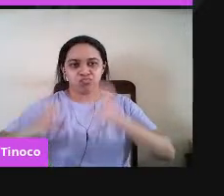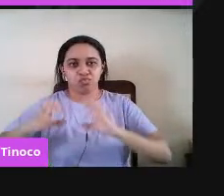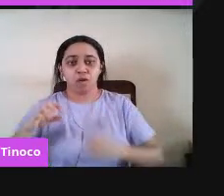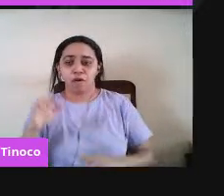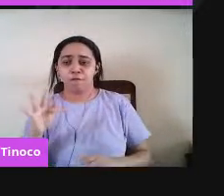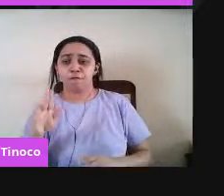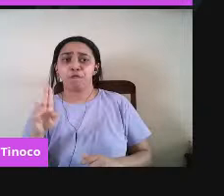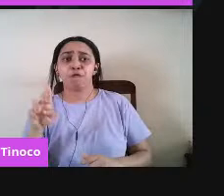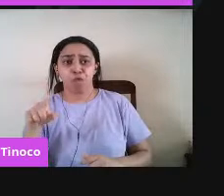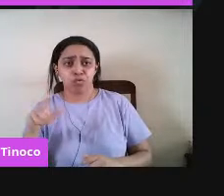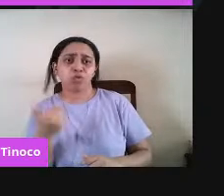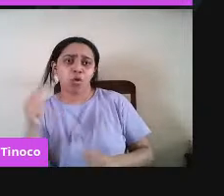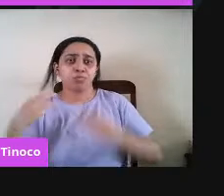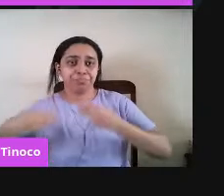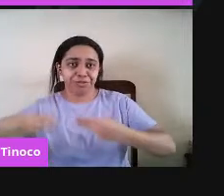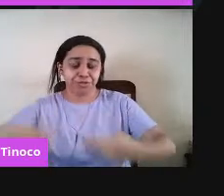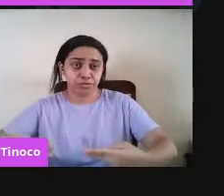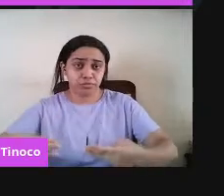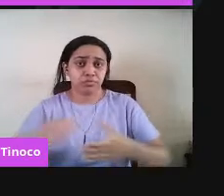6, estaria